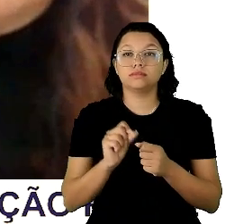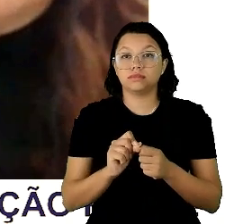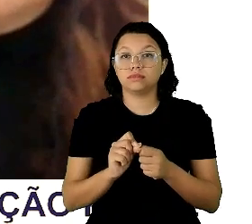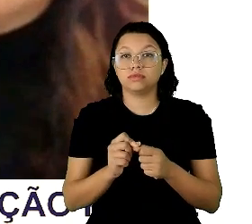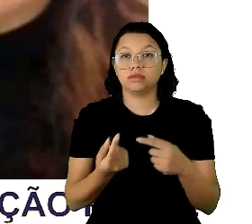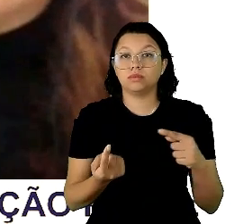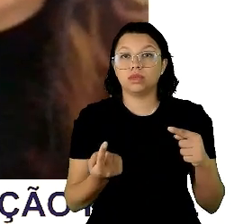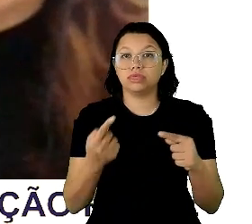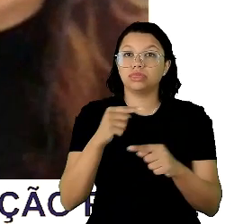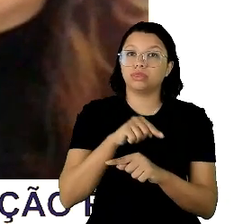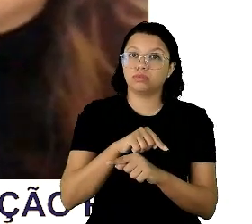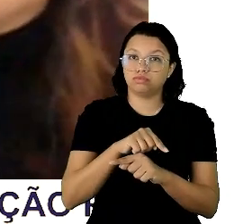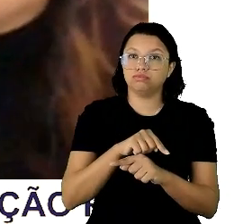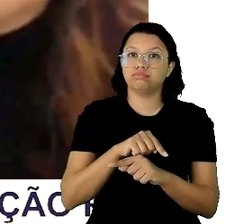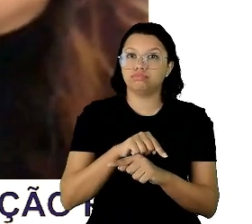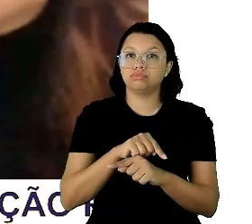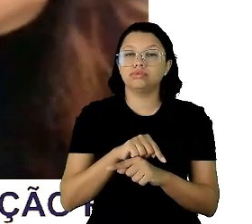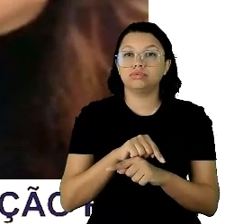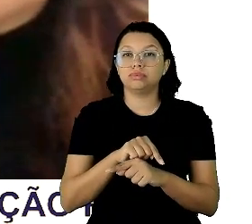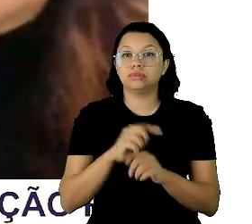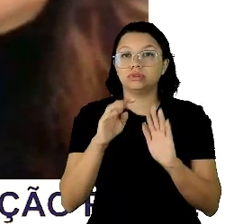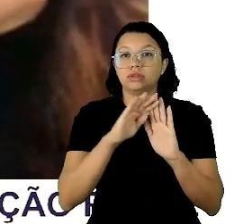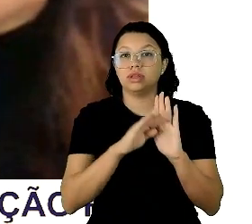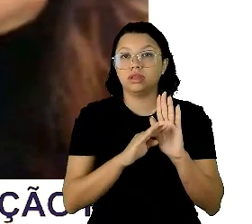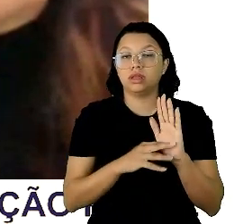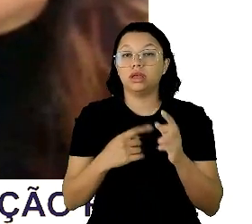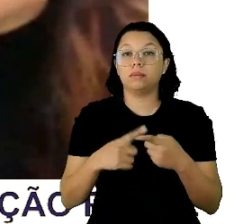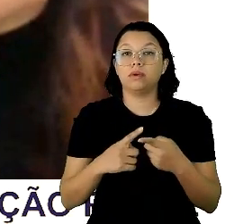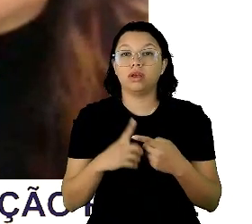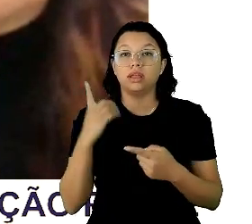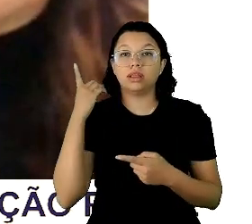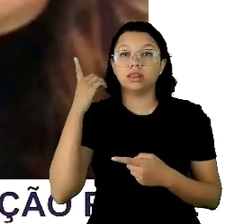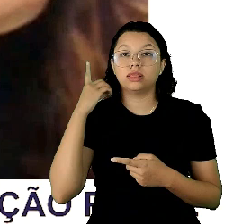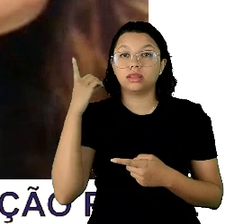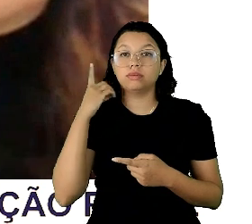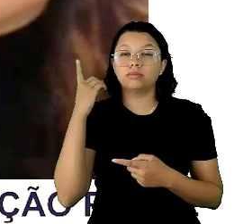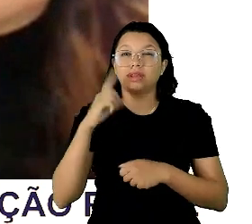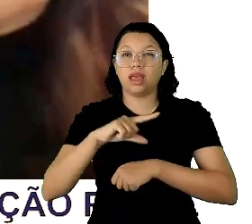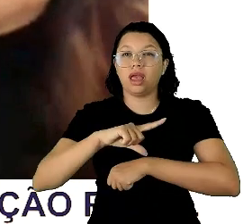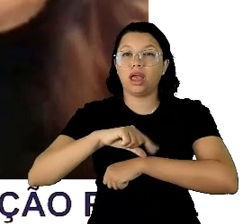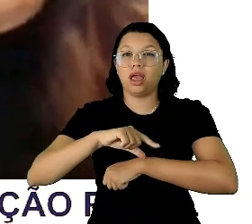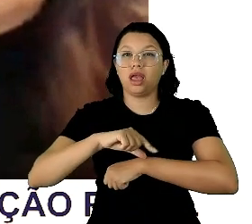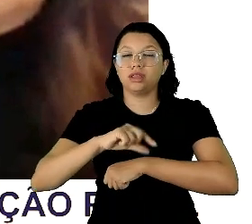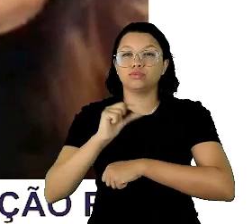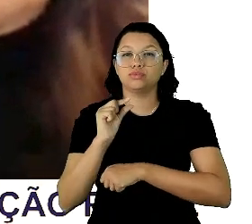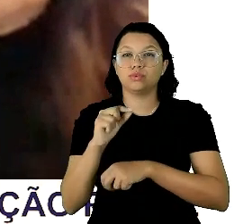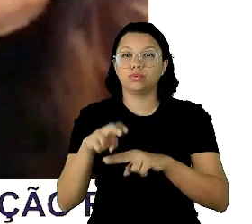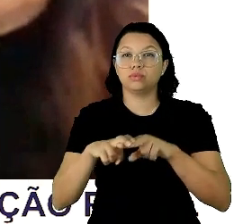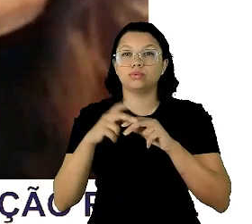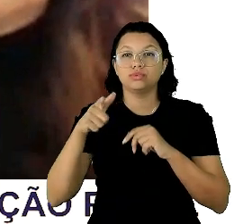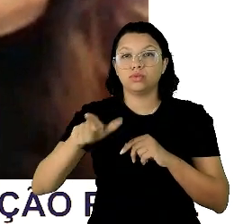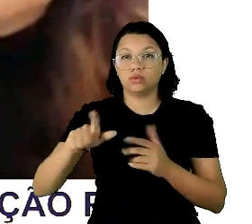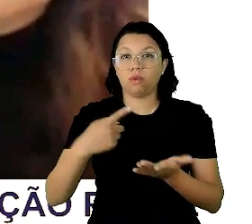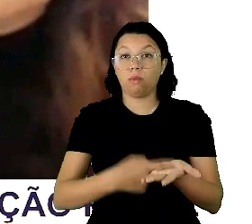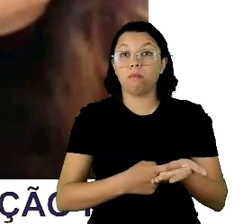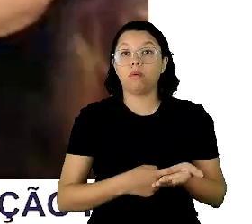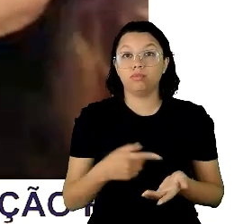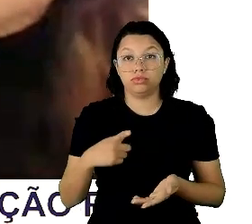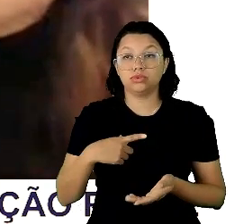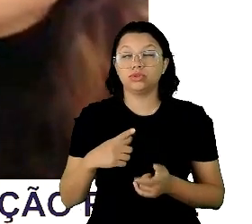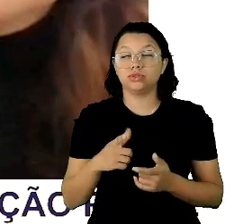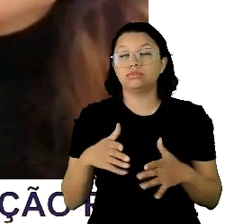ordem, porque a deputada está com um pouco de atraso em razão de um outro compromisso, então